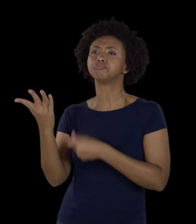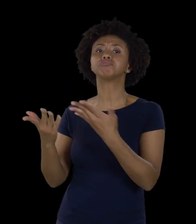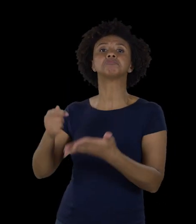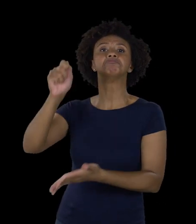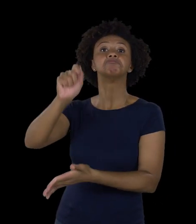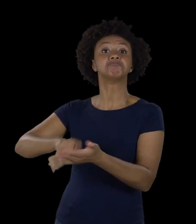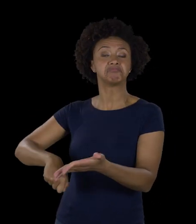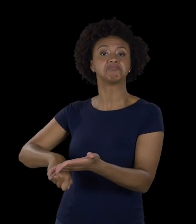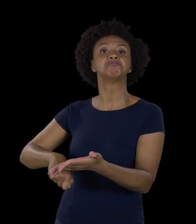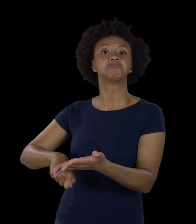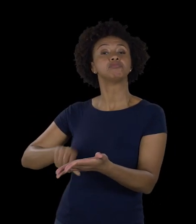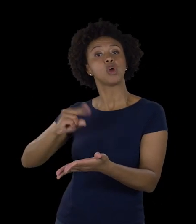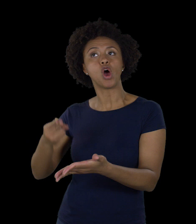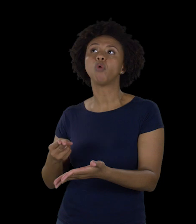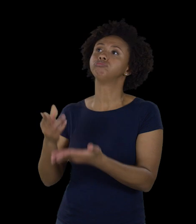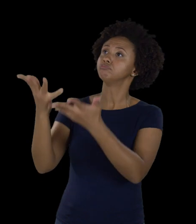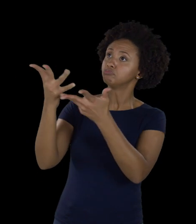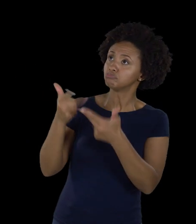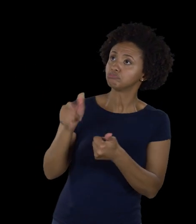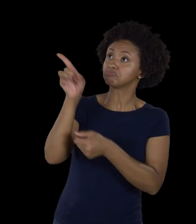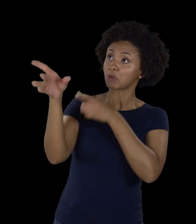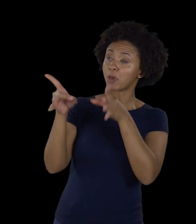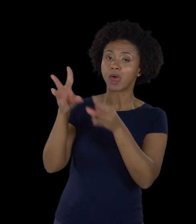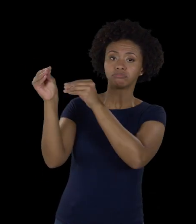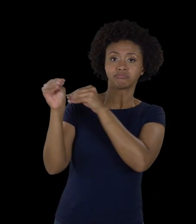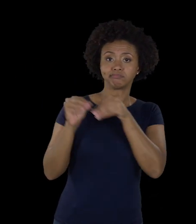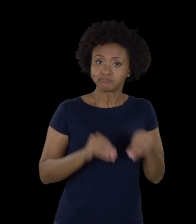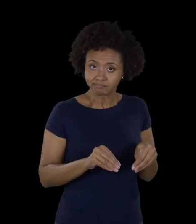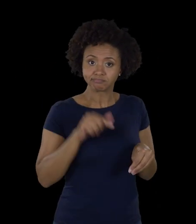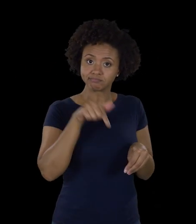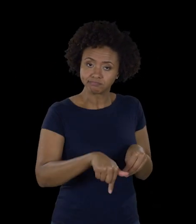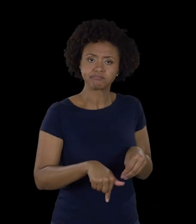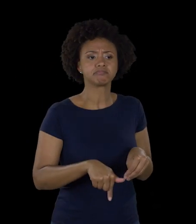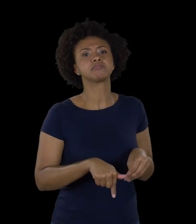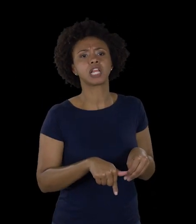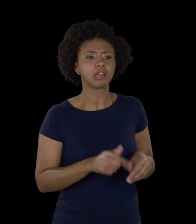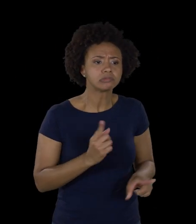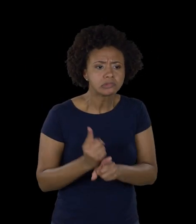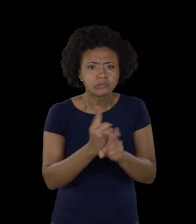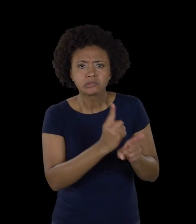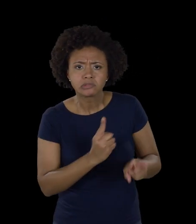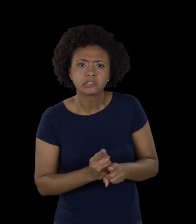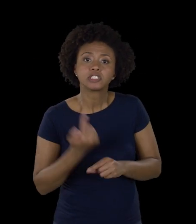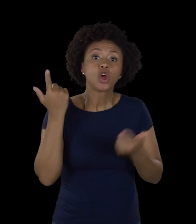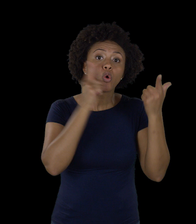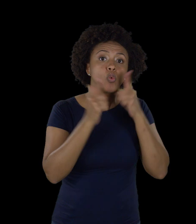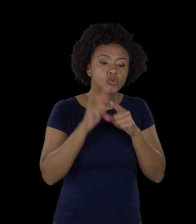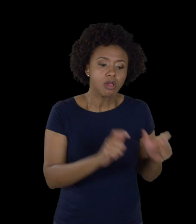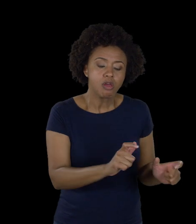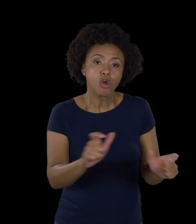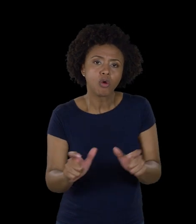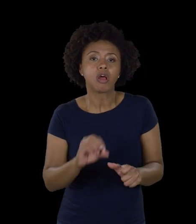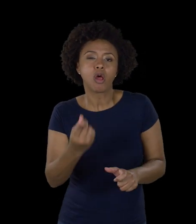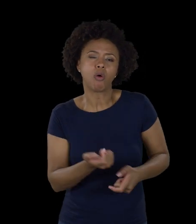ou fazem contratos para deixarem seus países e aqui explorar a terra, ganhando terras e